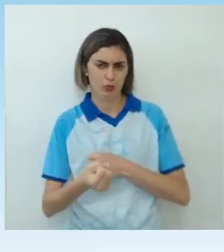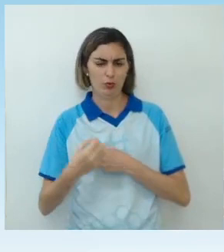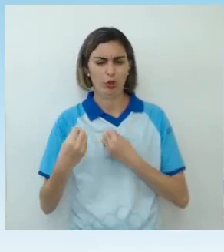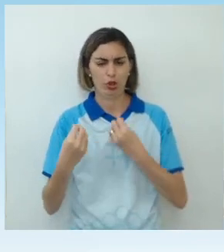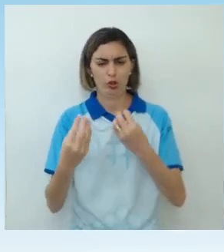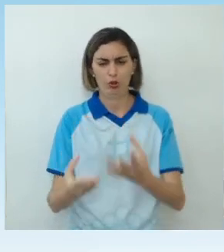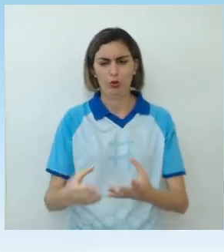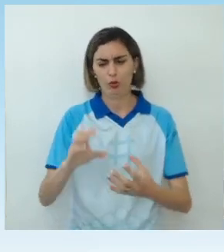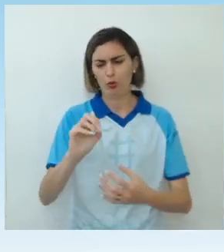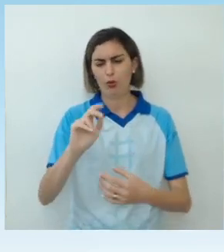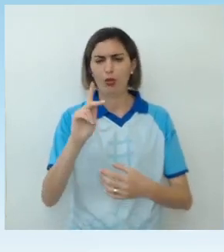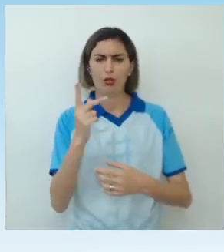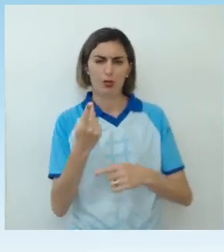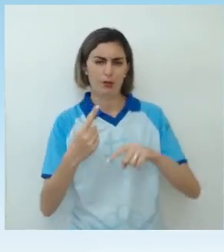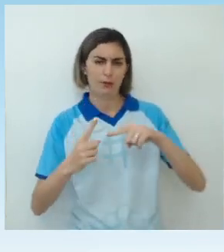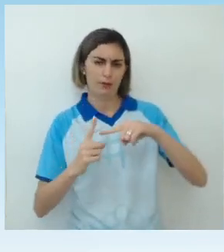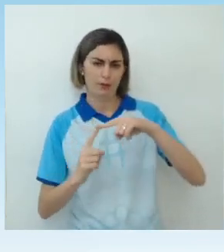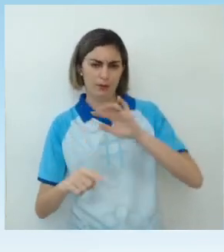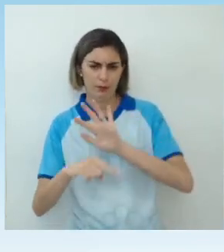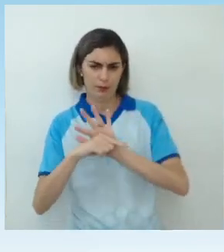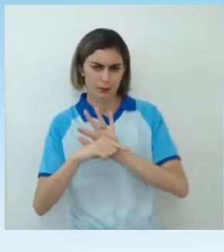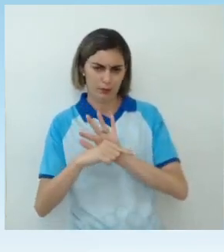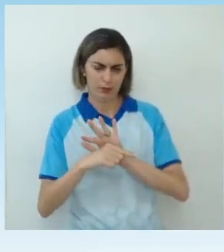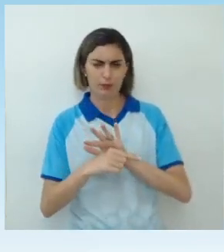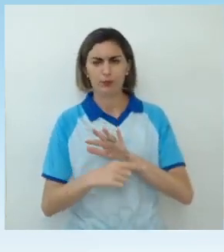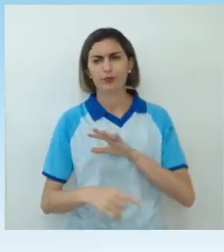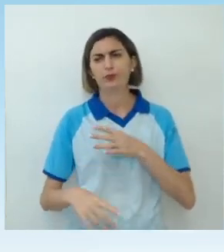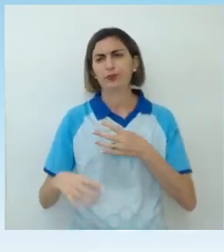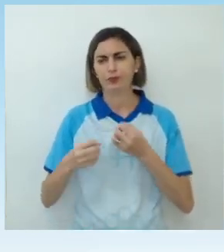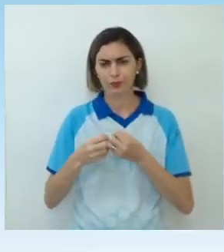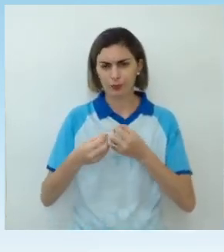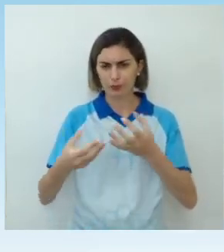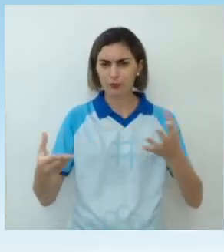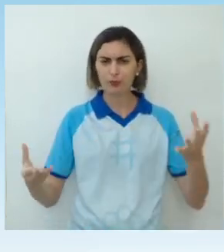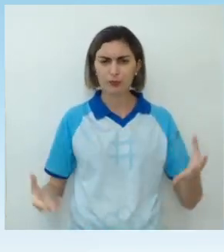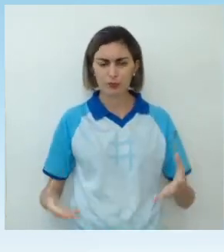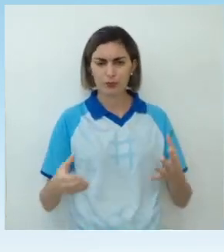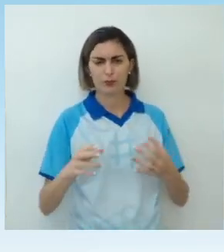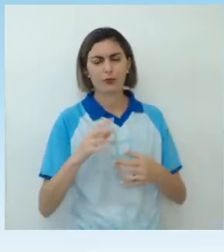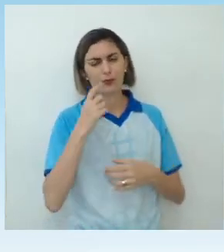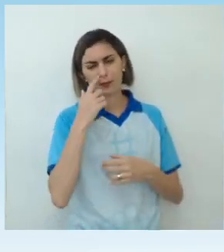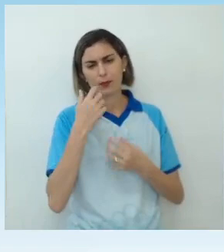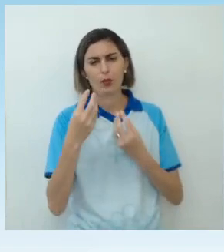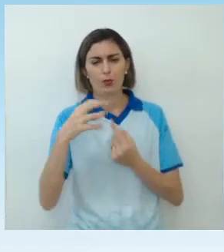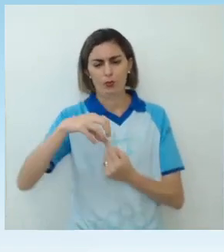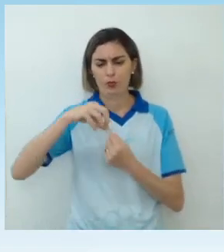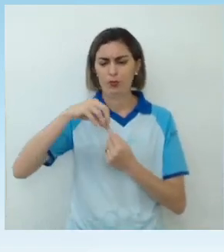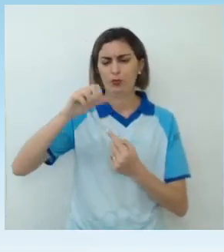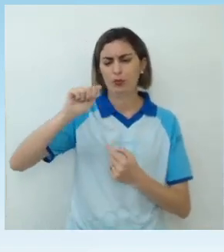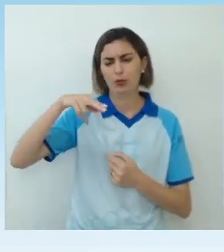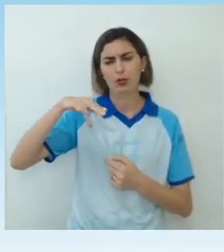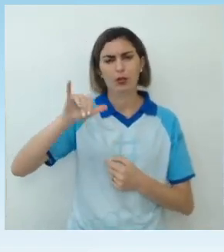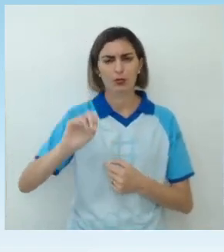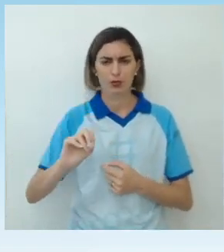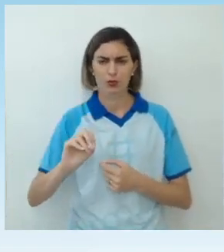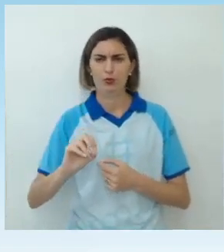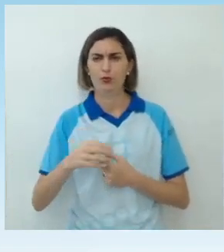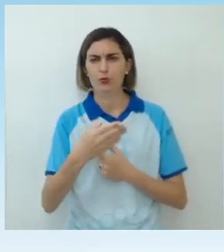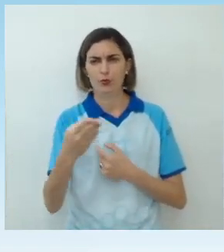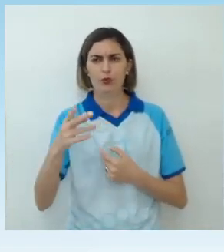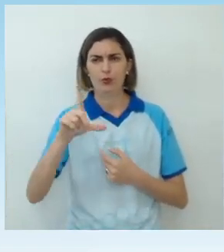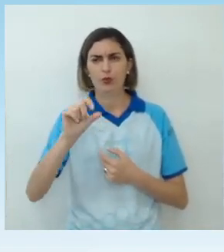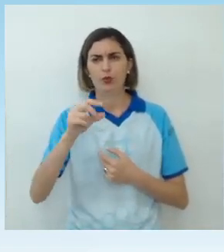doa OH- em meio aquoso, libera OH- em meio aquoso como único ânion.